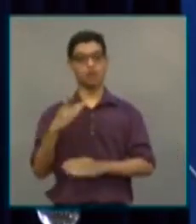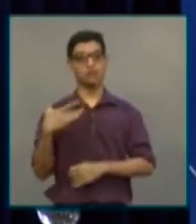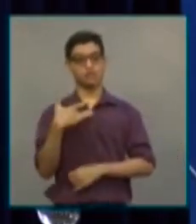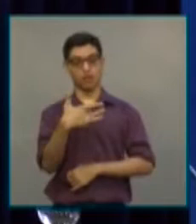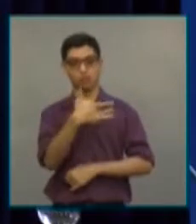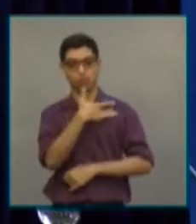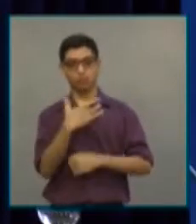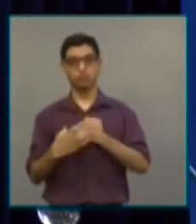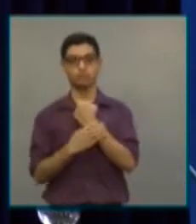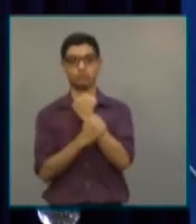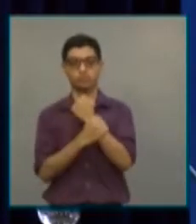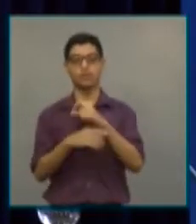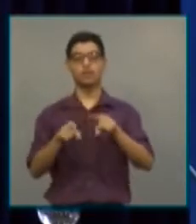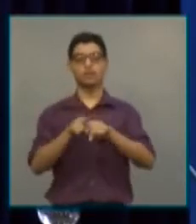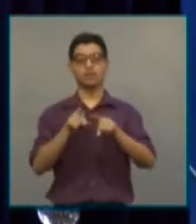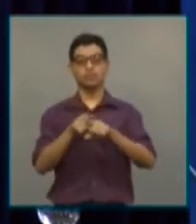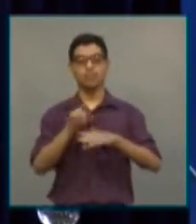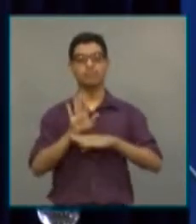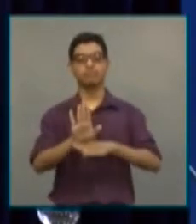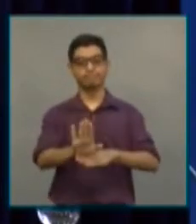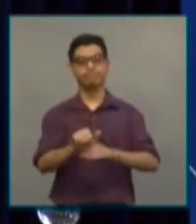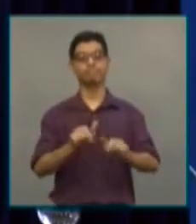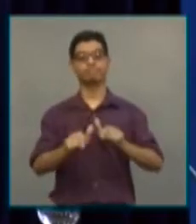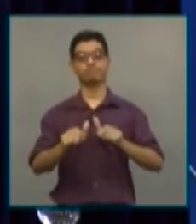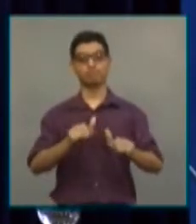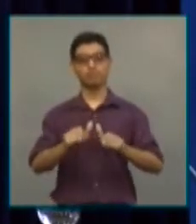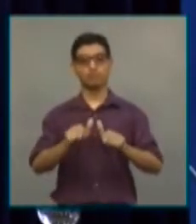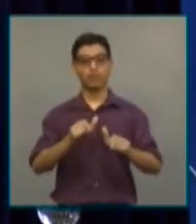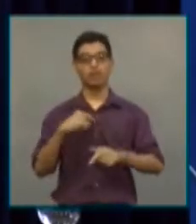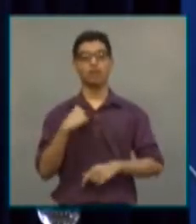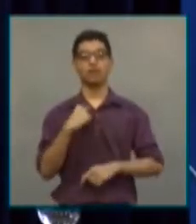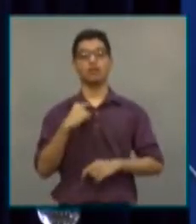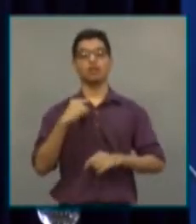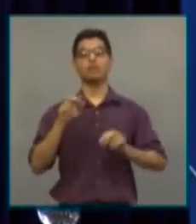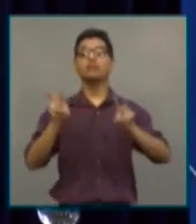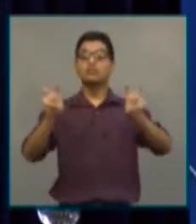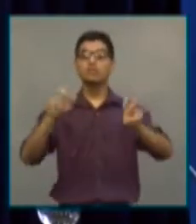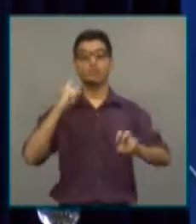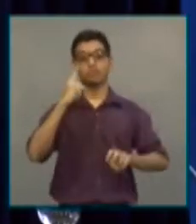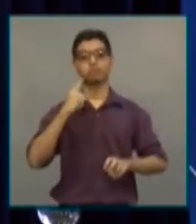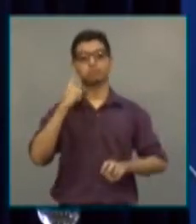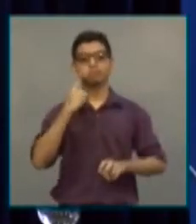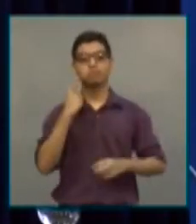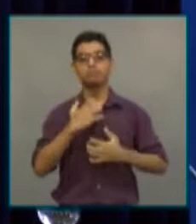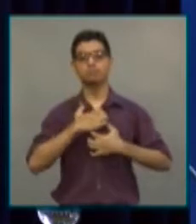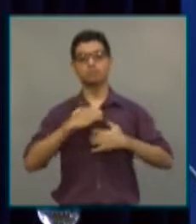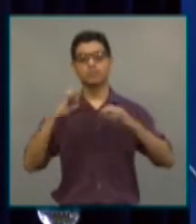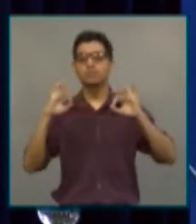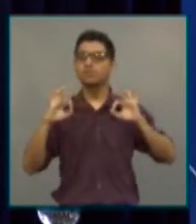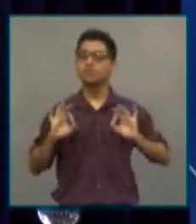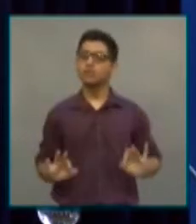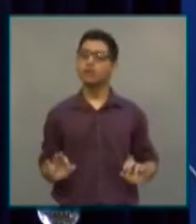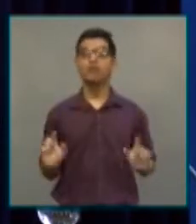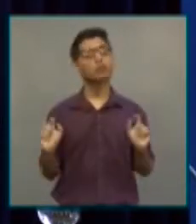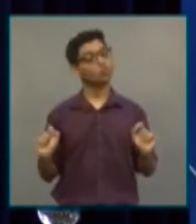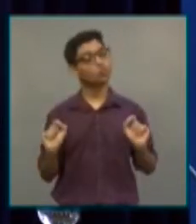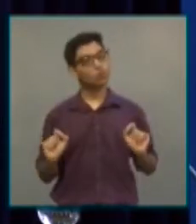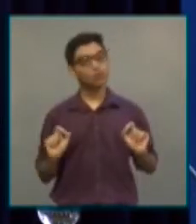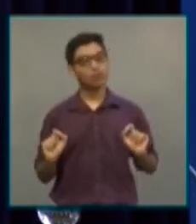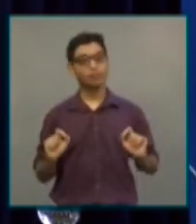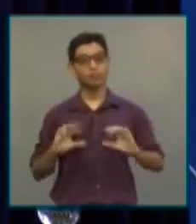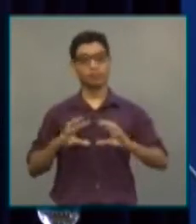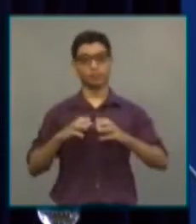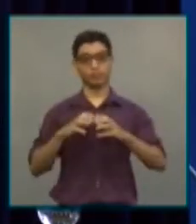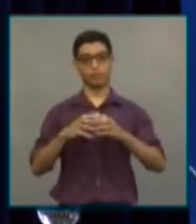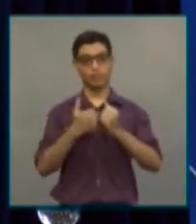que nós ofertamos. A advocacia, ela tem a convicção de que essa gestão da Caixa foi marcada